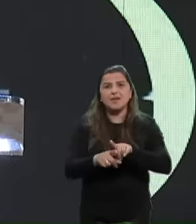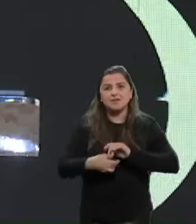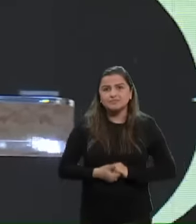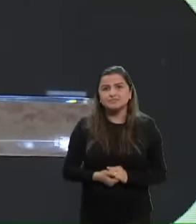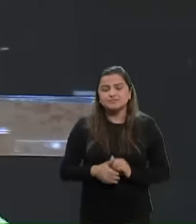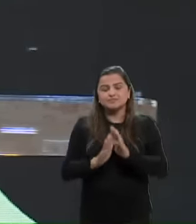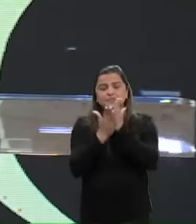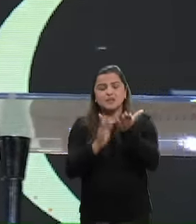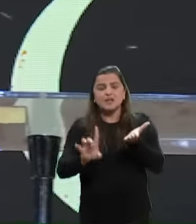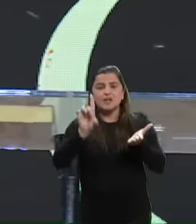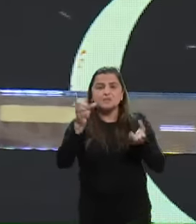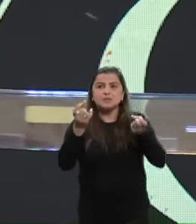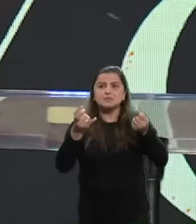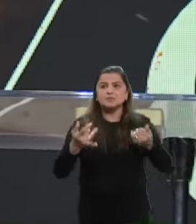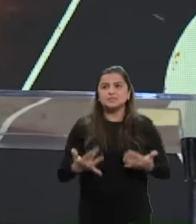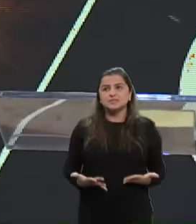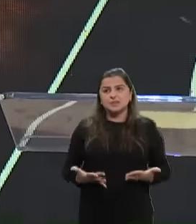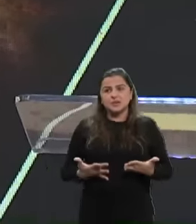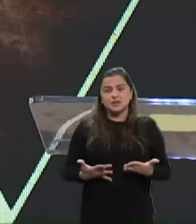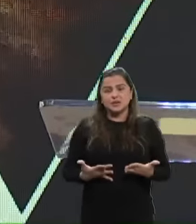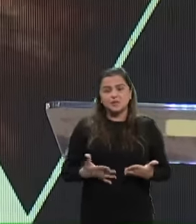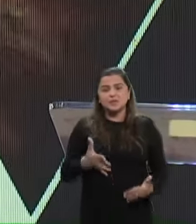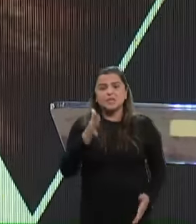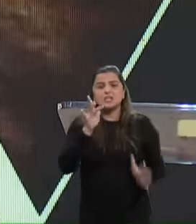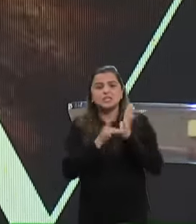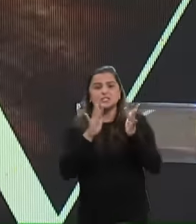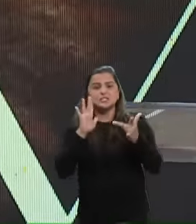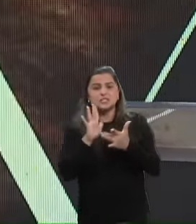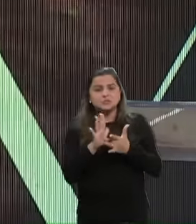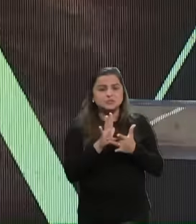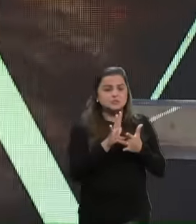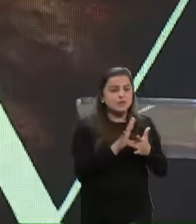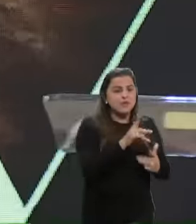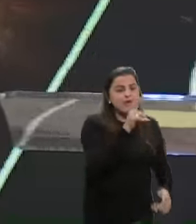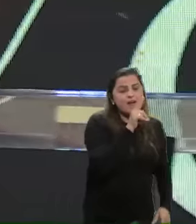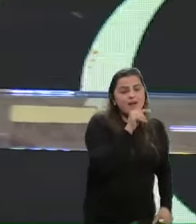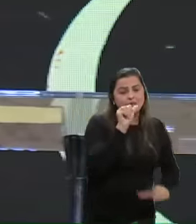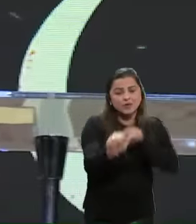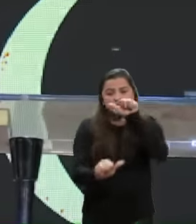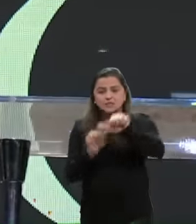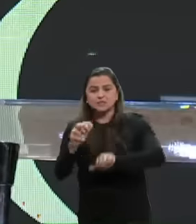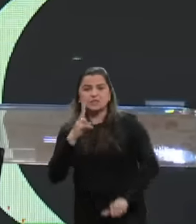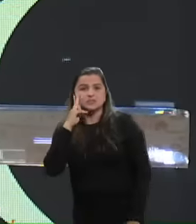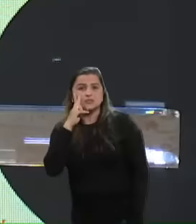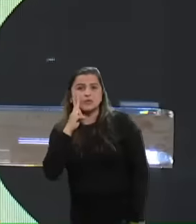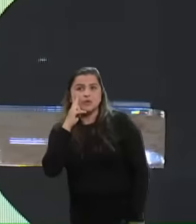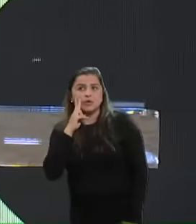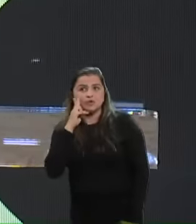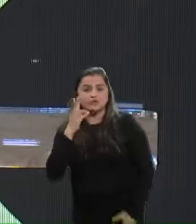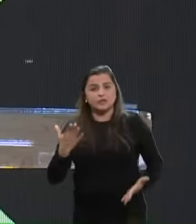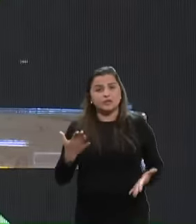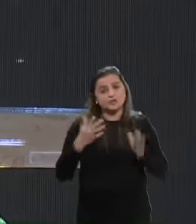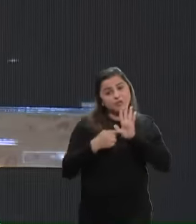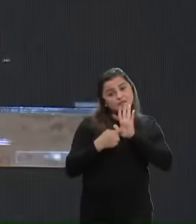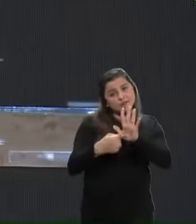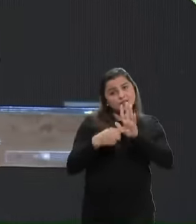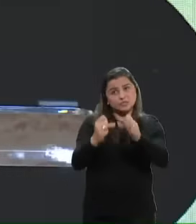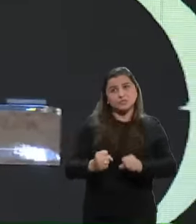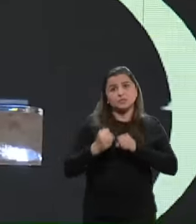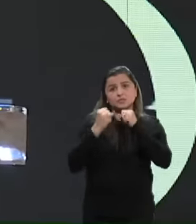A Bíblia fala que Jesus transformou água em vinho. Jesus, a primeira manifestação de poder de Jesus não